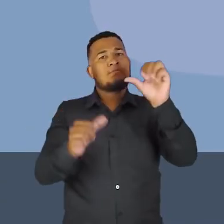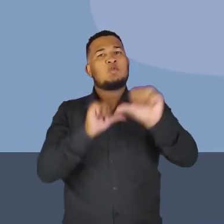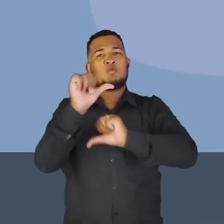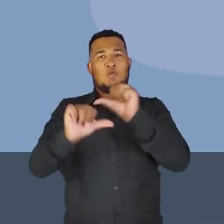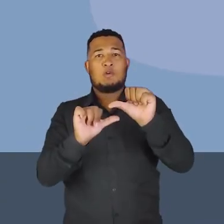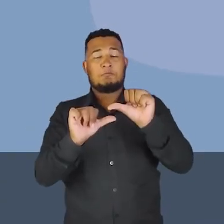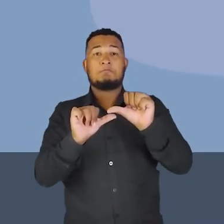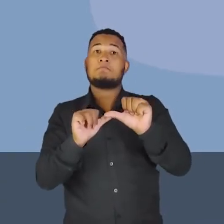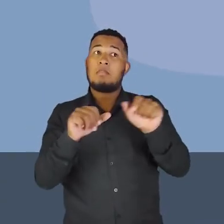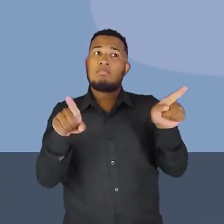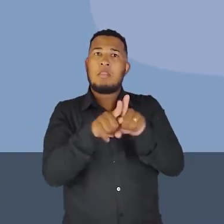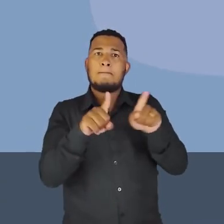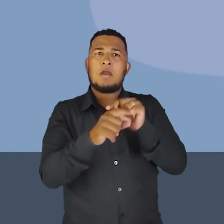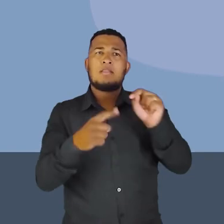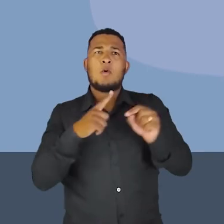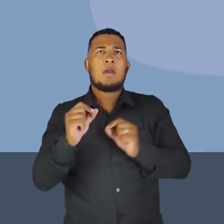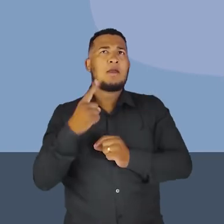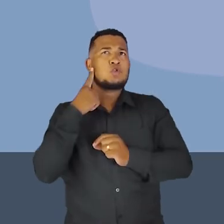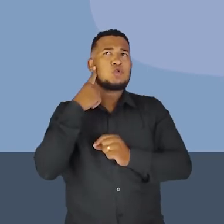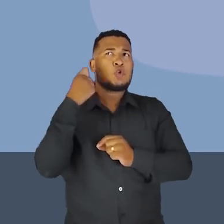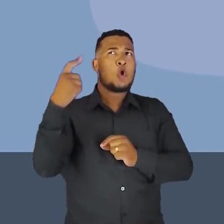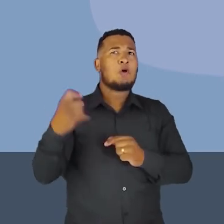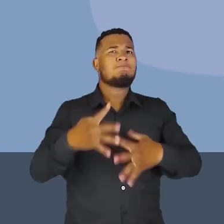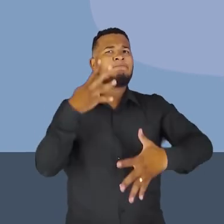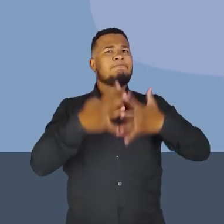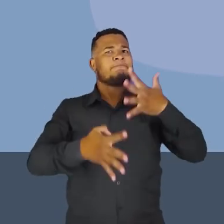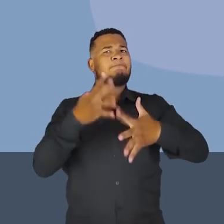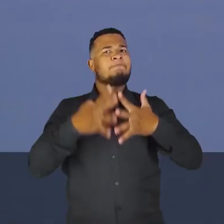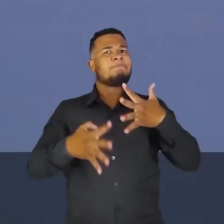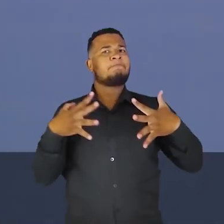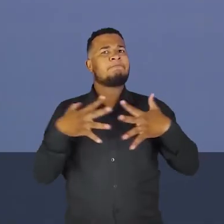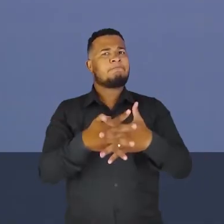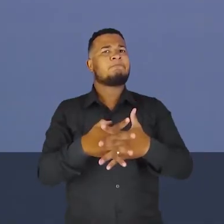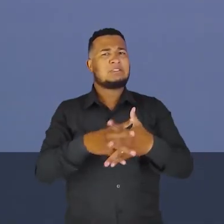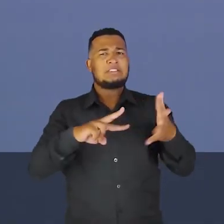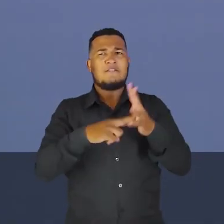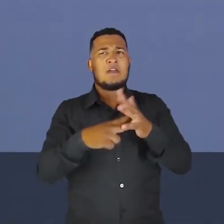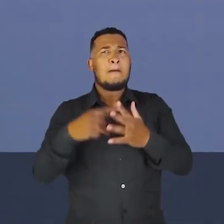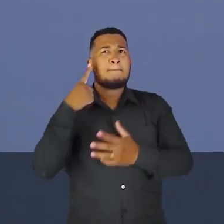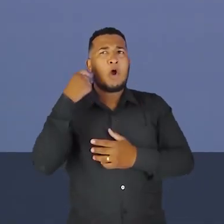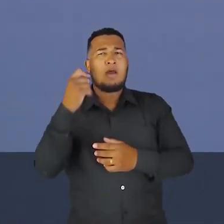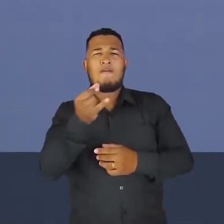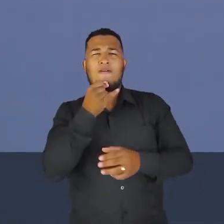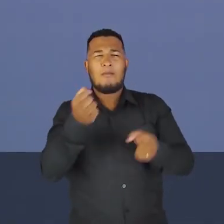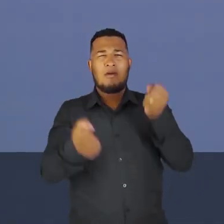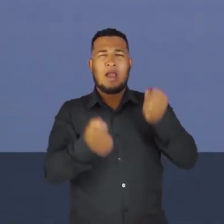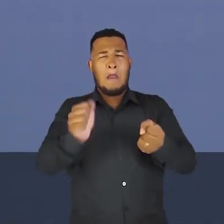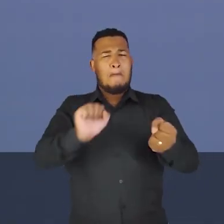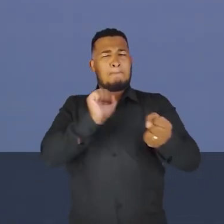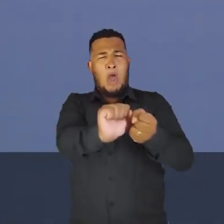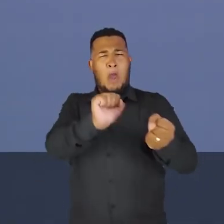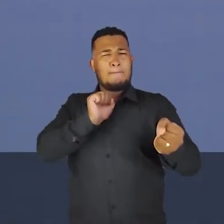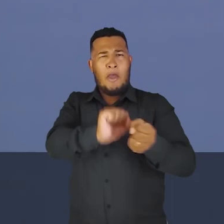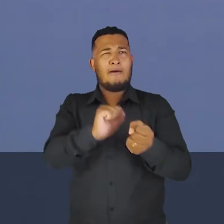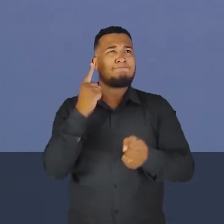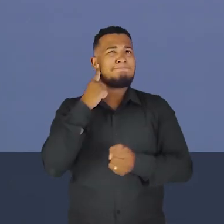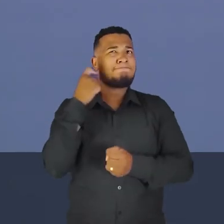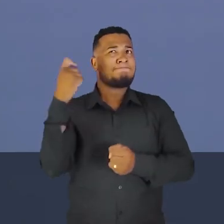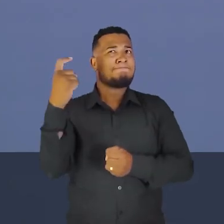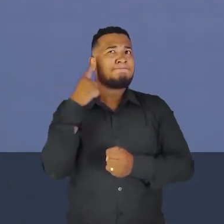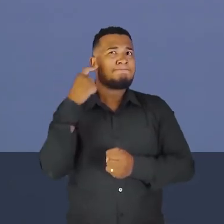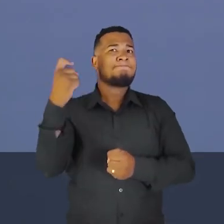a poluição sonora. Essa poluição sonora, ela vem então de barulhos, né, de buzinas,